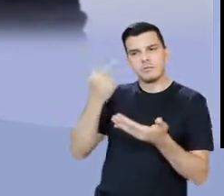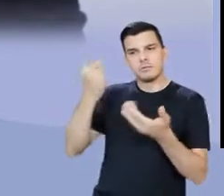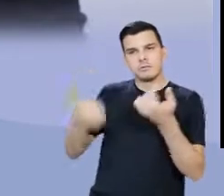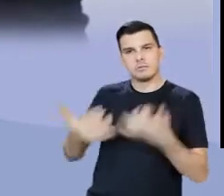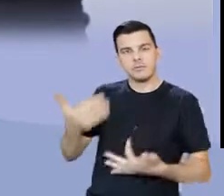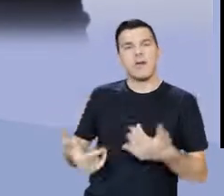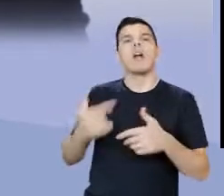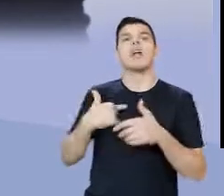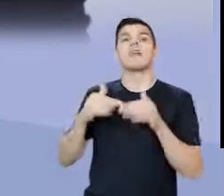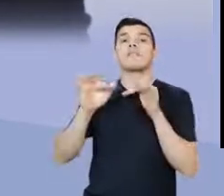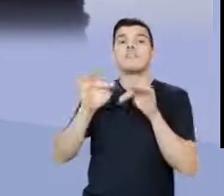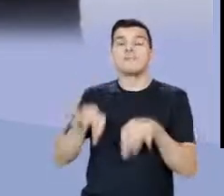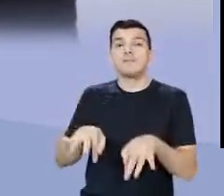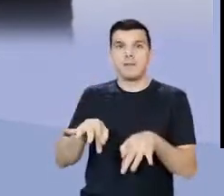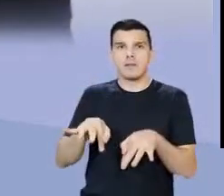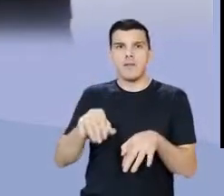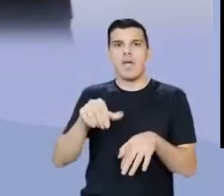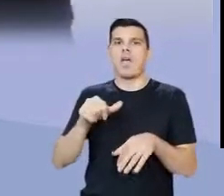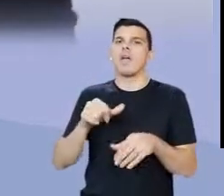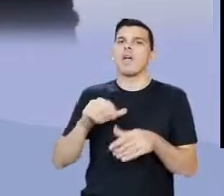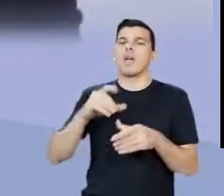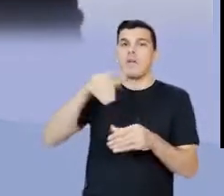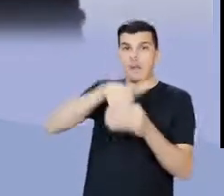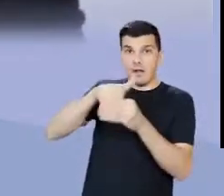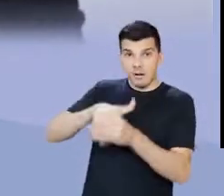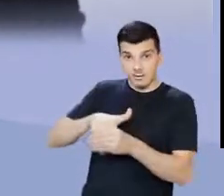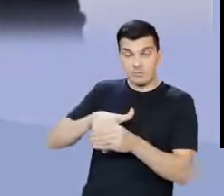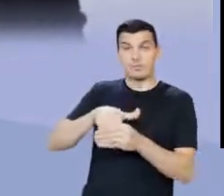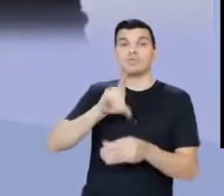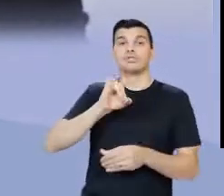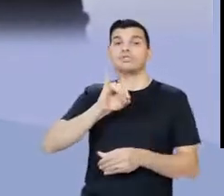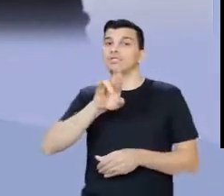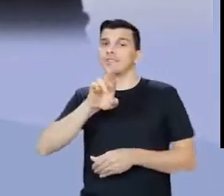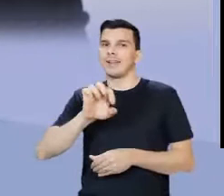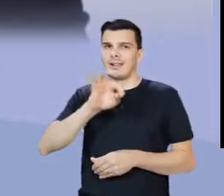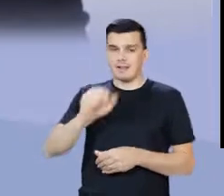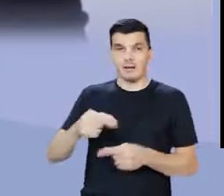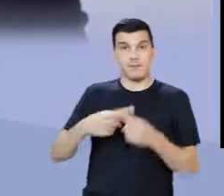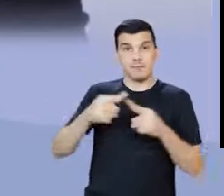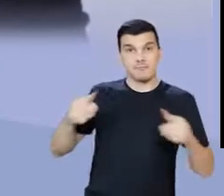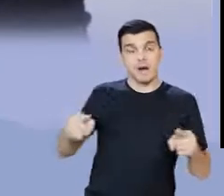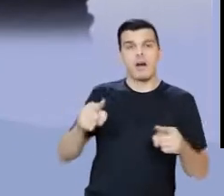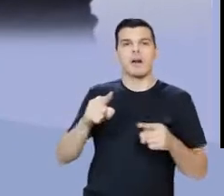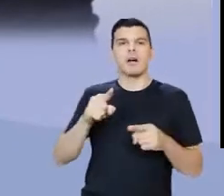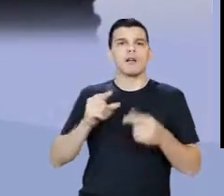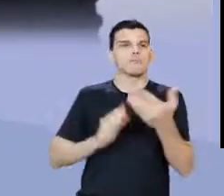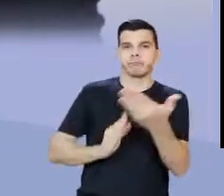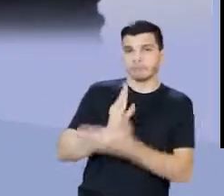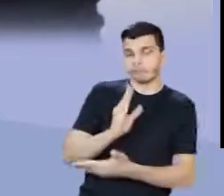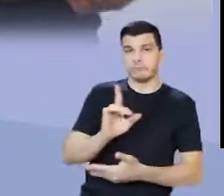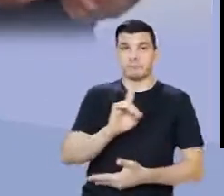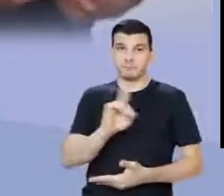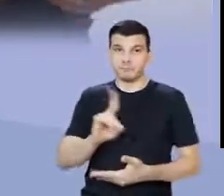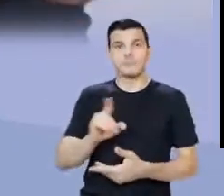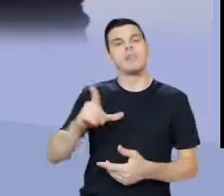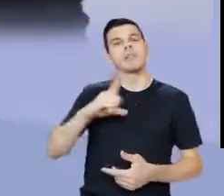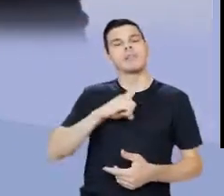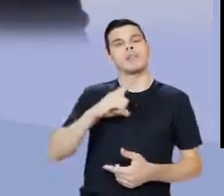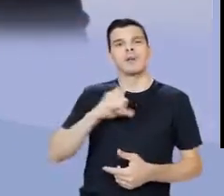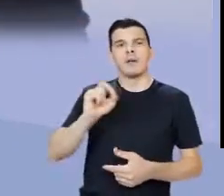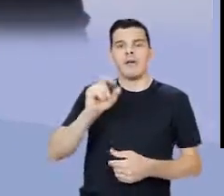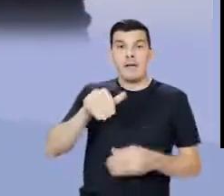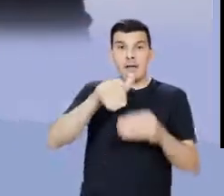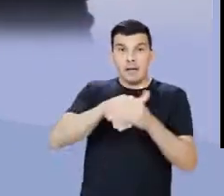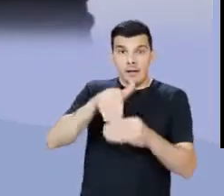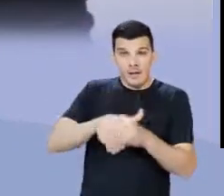para termos, então, eleições diretas. Lembra disso? Só que a emenda Dante de Oliveira acabou não sendo aprovada, então